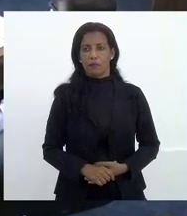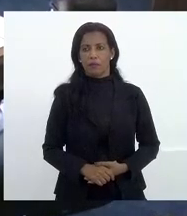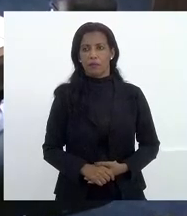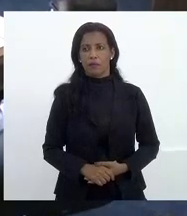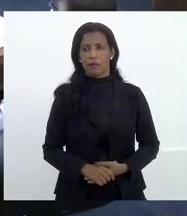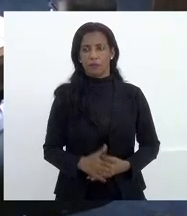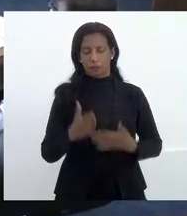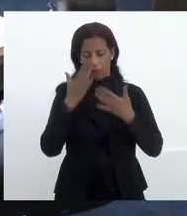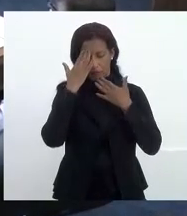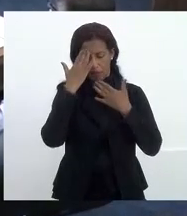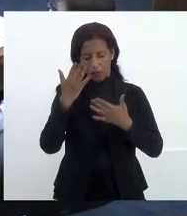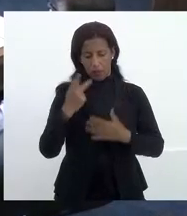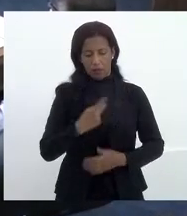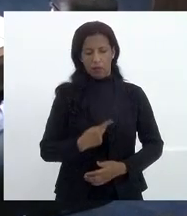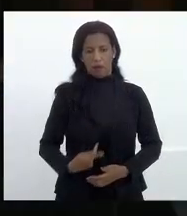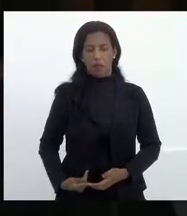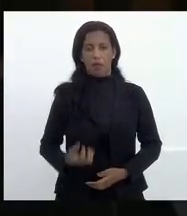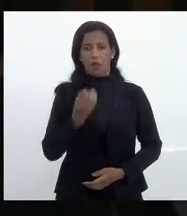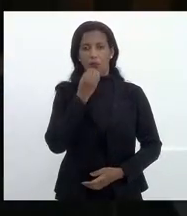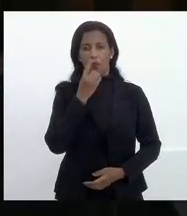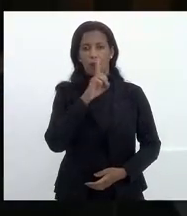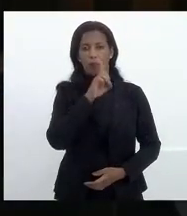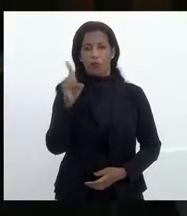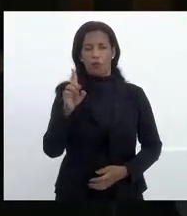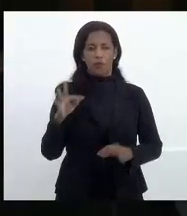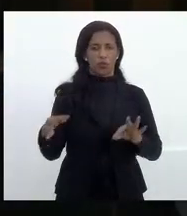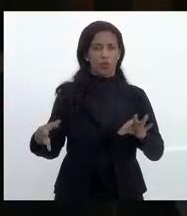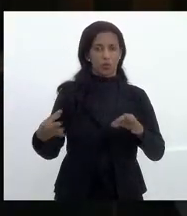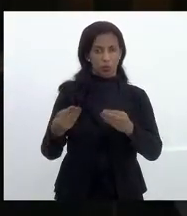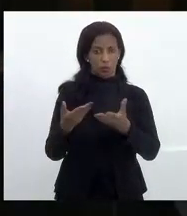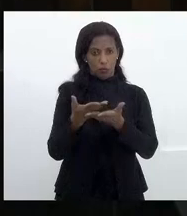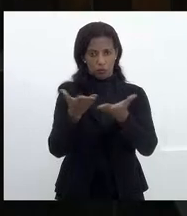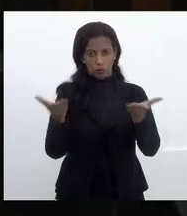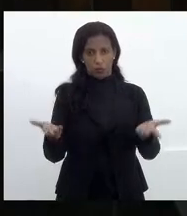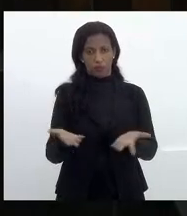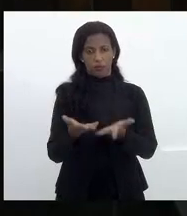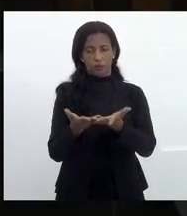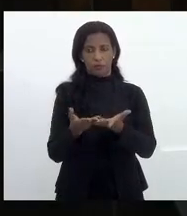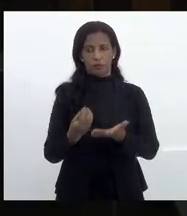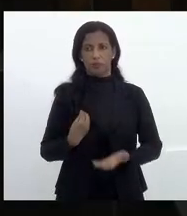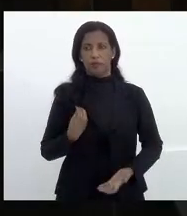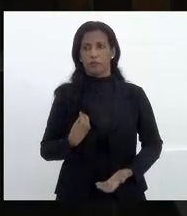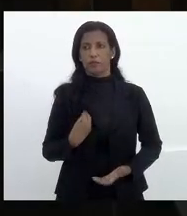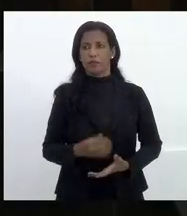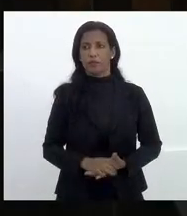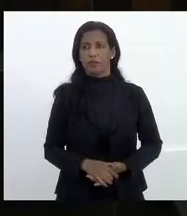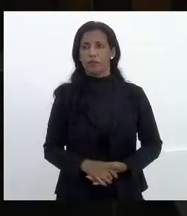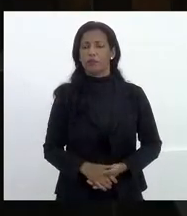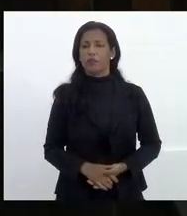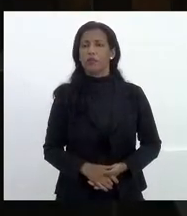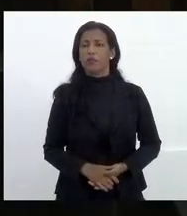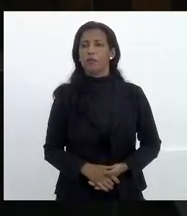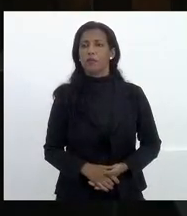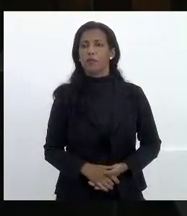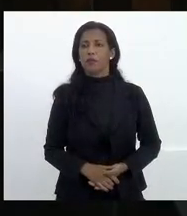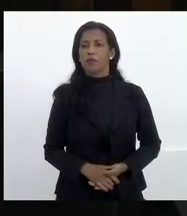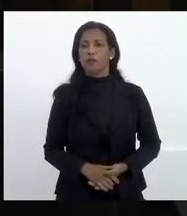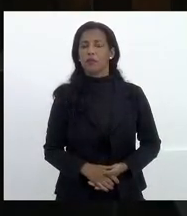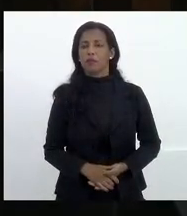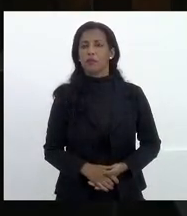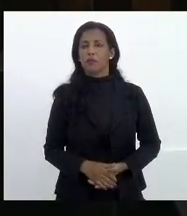obrigado seu presidente Bom dia a todos todos todos aqui presente é bom